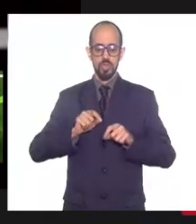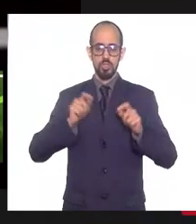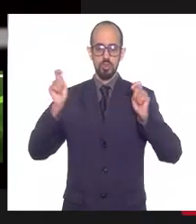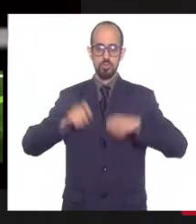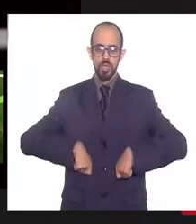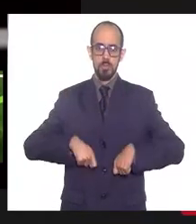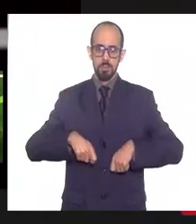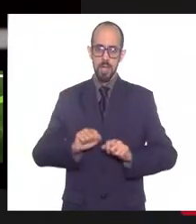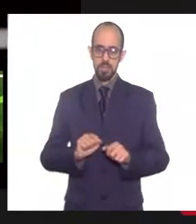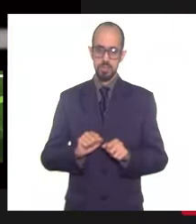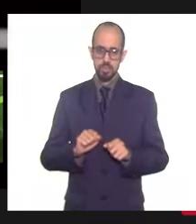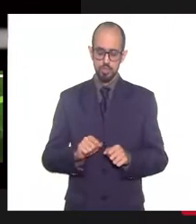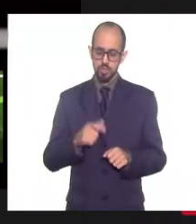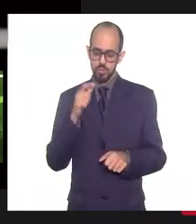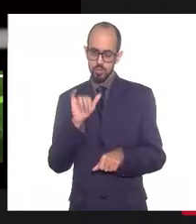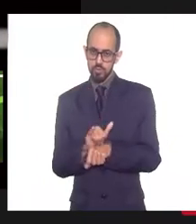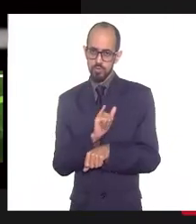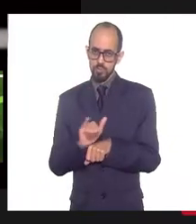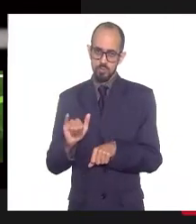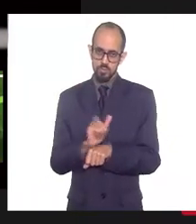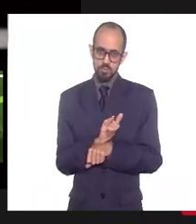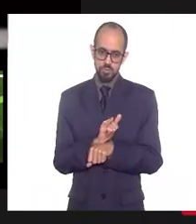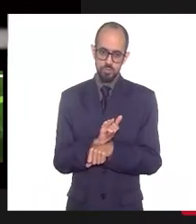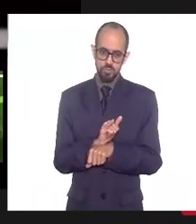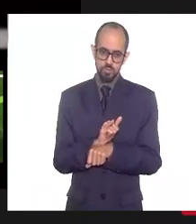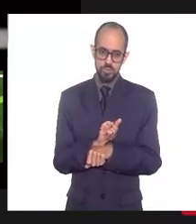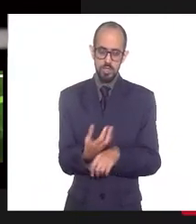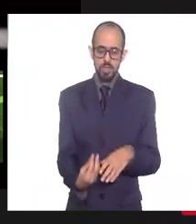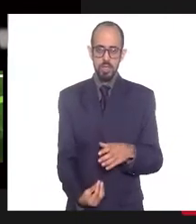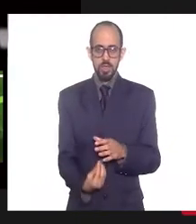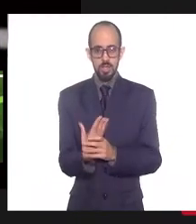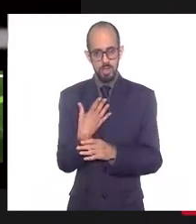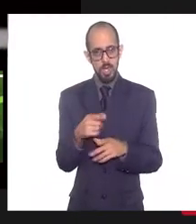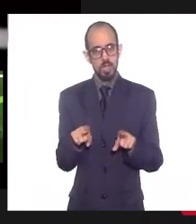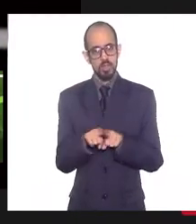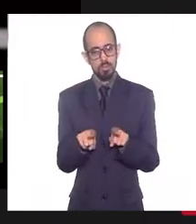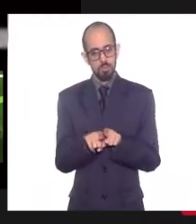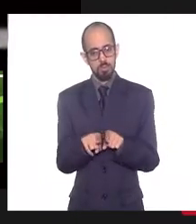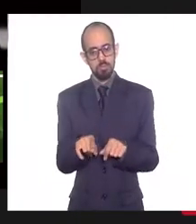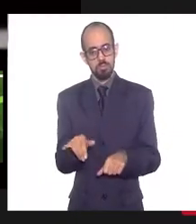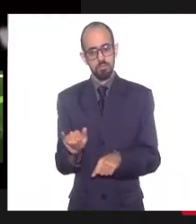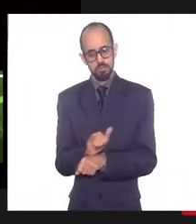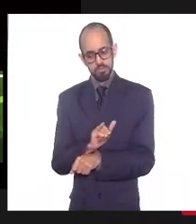capaz de contornar ou pelo menos criar mecanismos efetivos